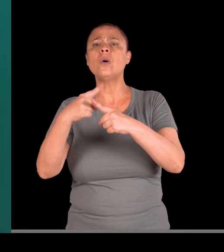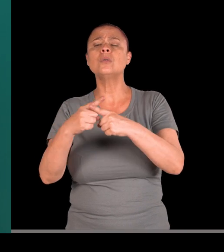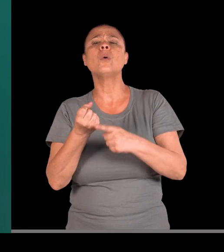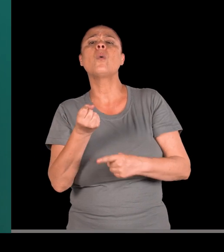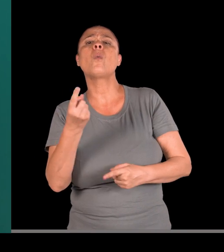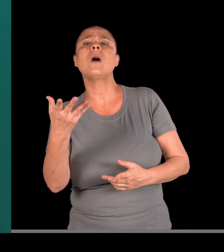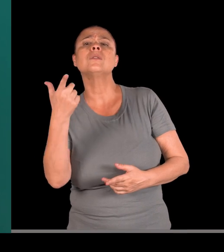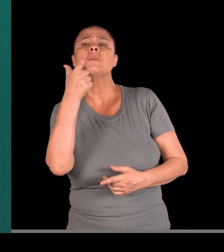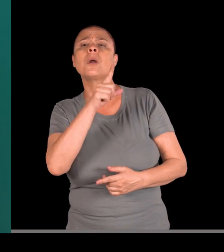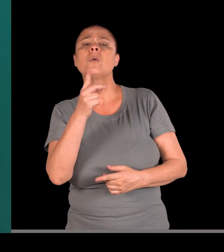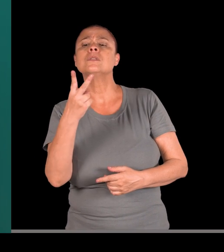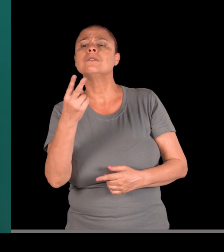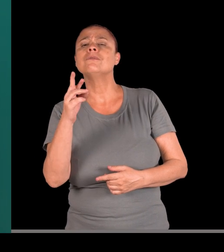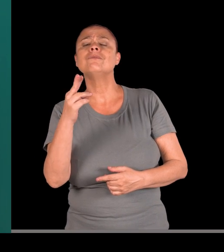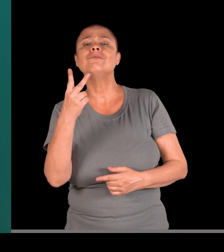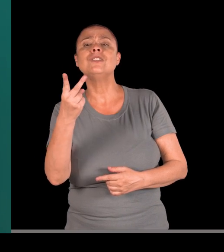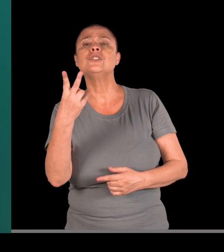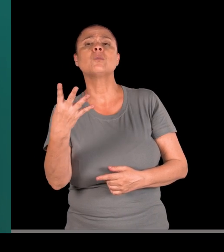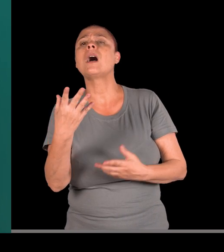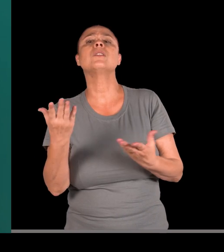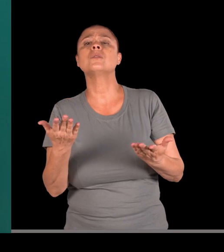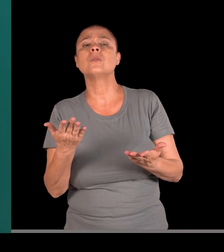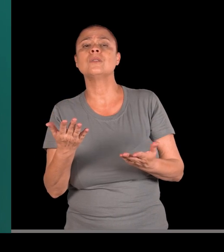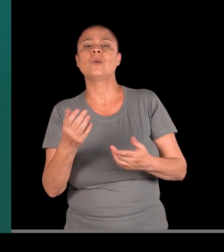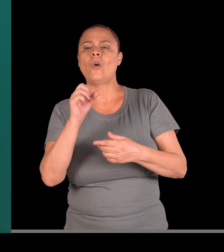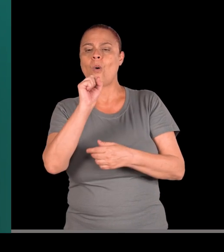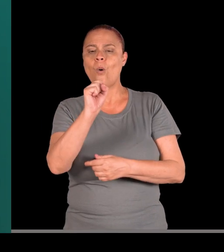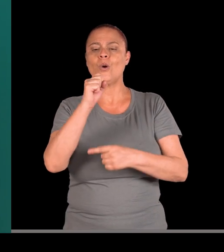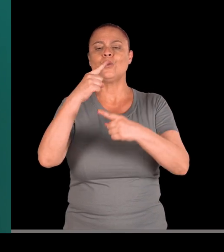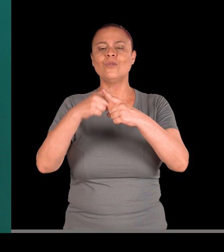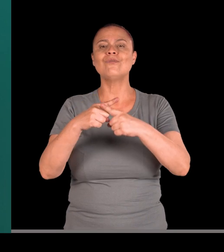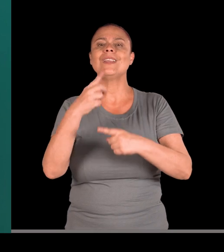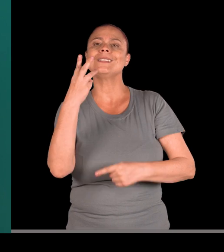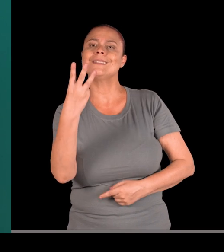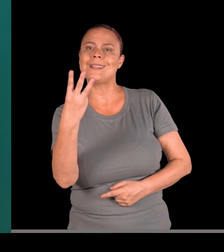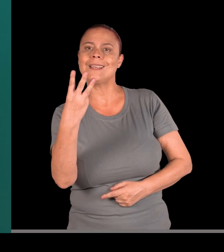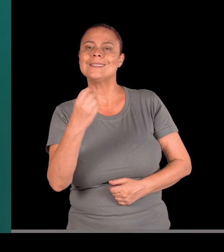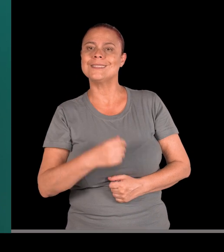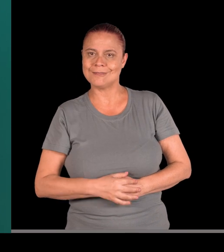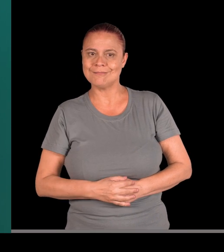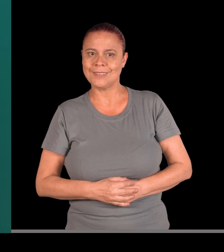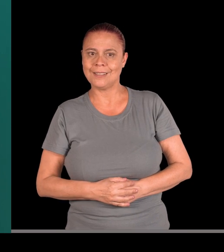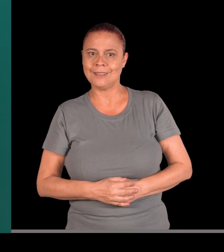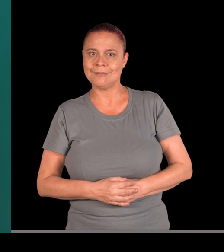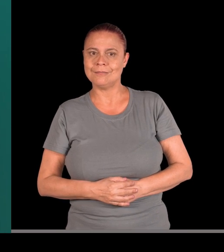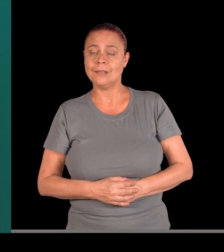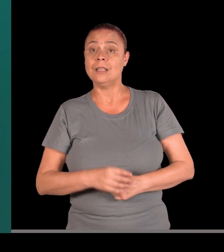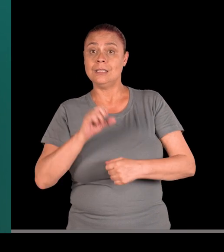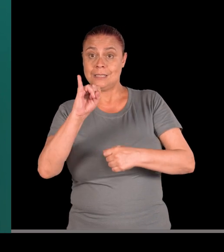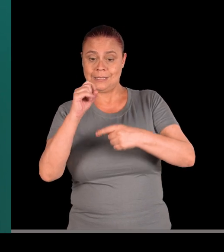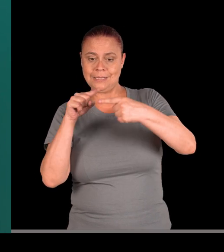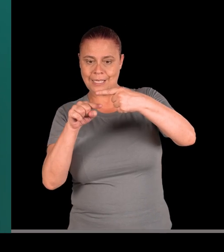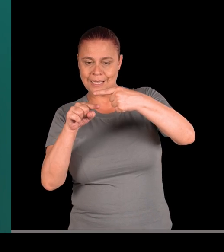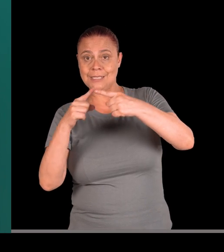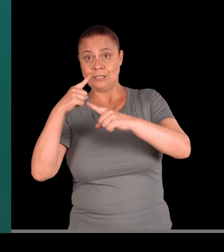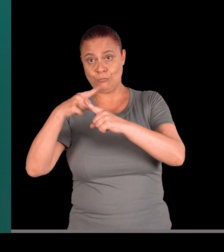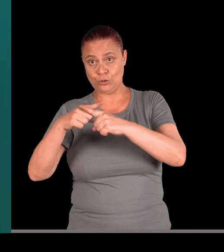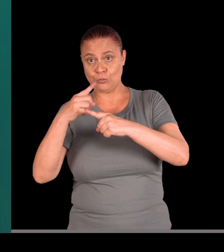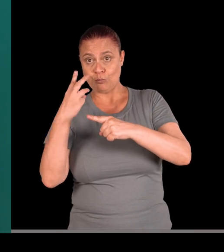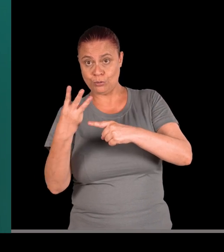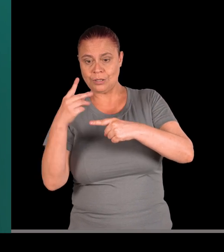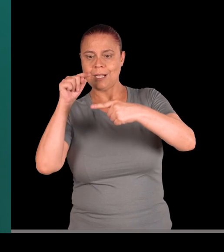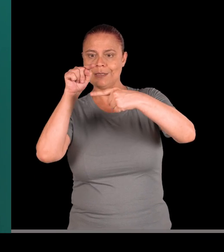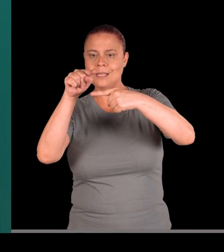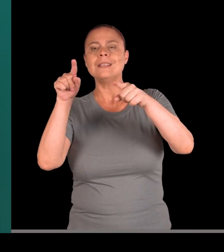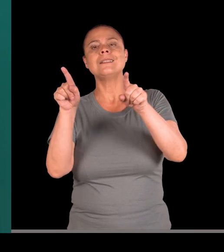chegar no 24? 8 vezes quanto dá 24? 8 vezes 3. Se eu multiplico o denominador por